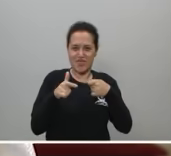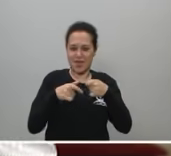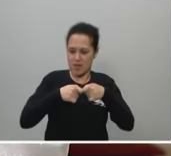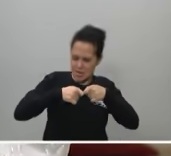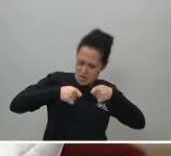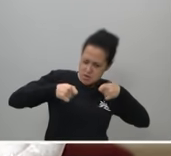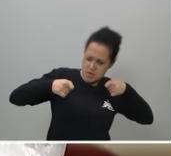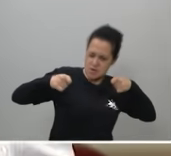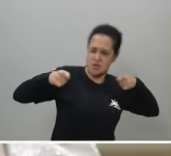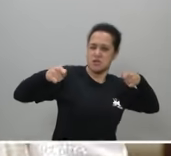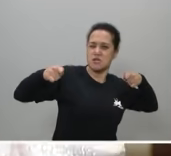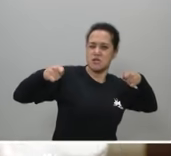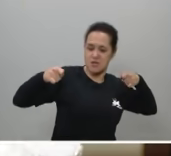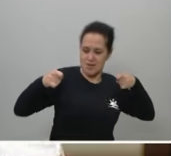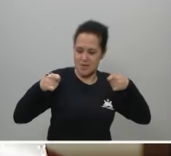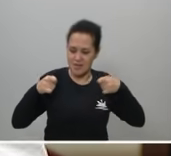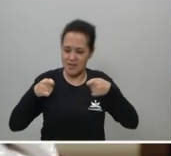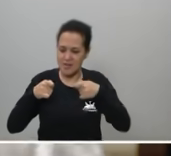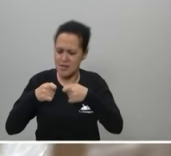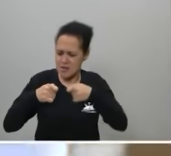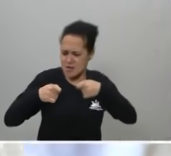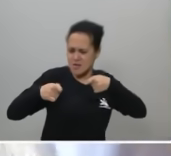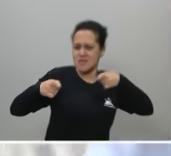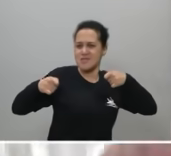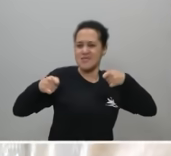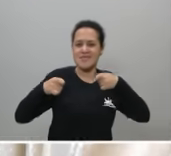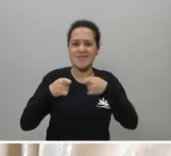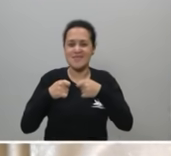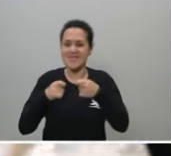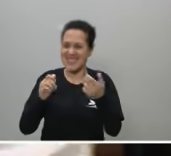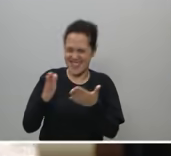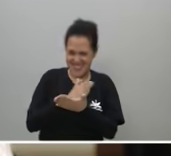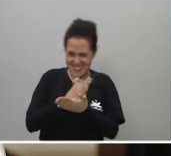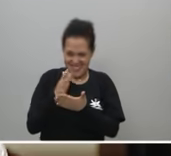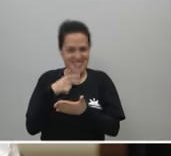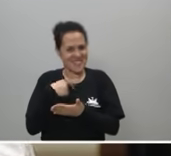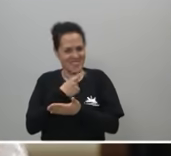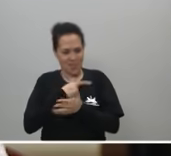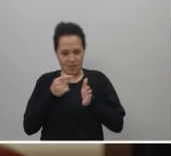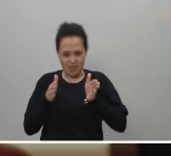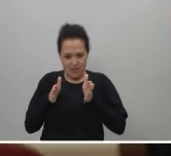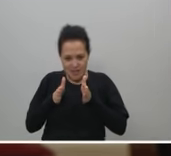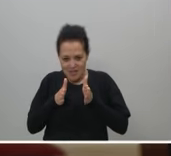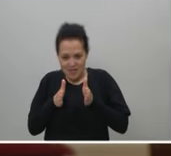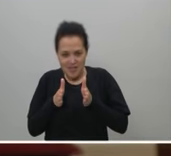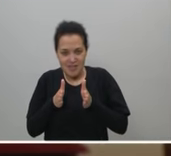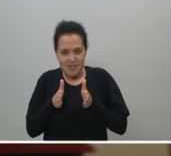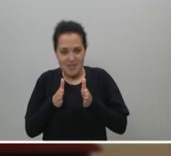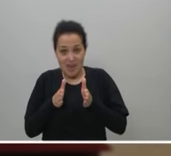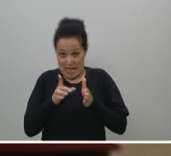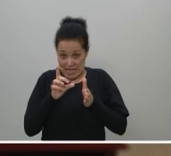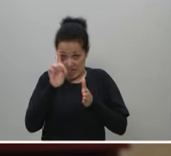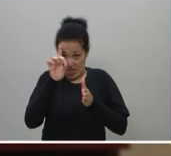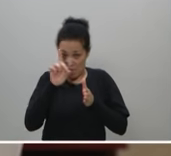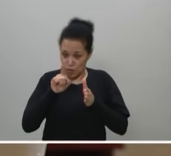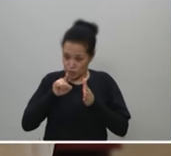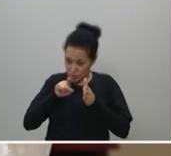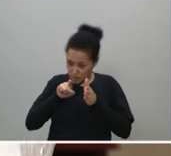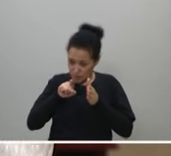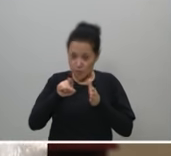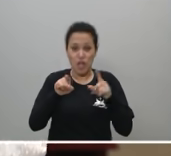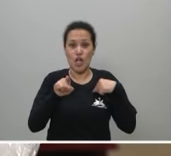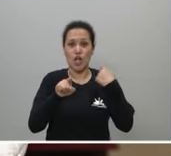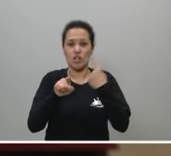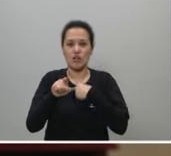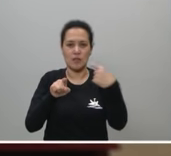às vezes, nosso caminho contrário a Deus, apesar de às vezes nós nos